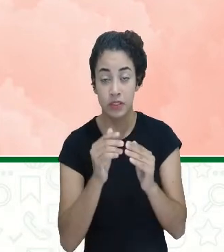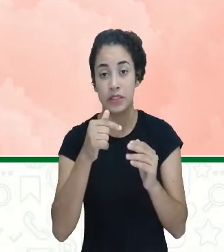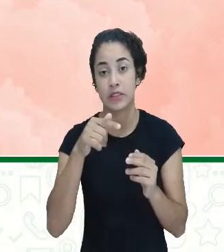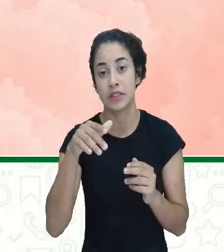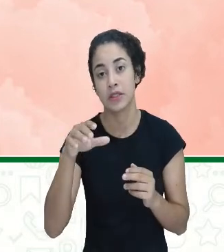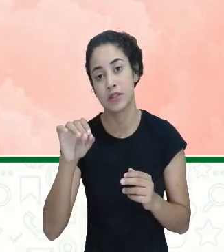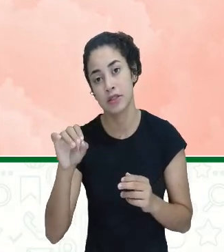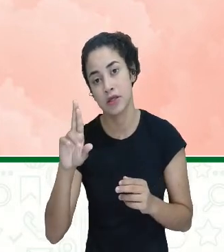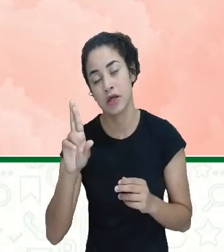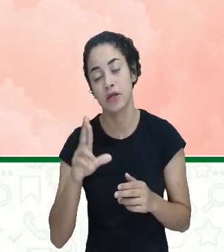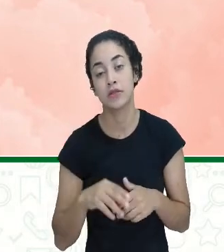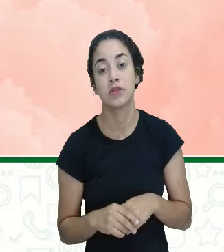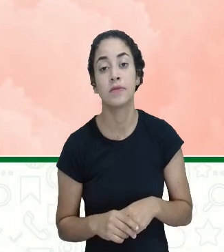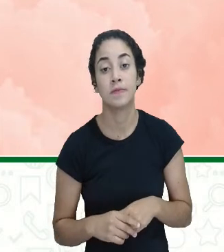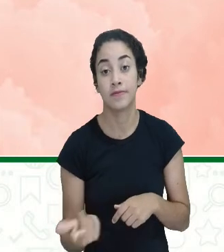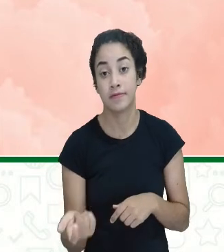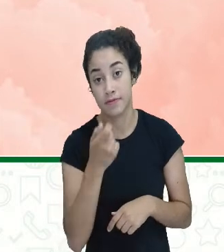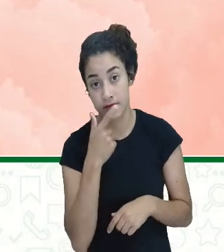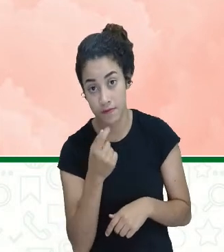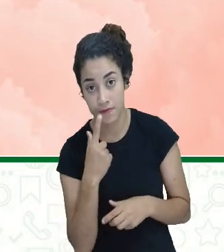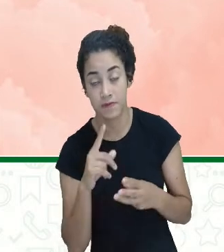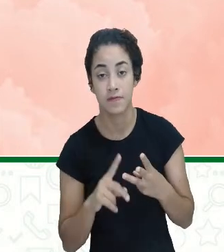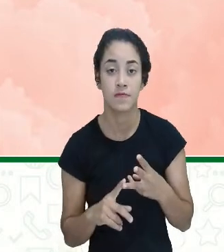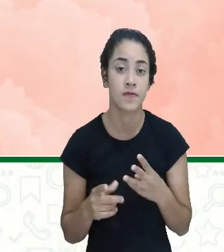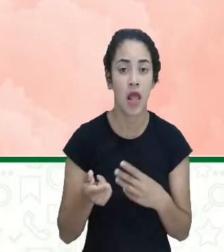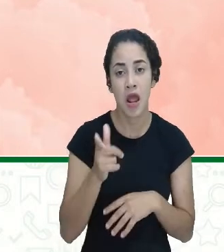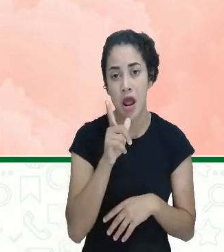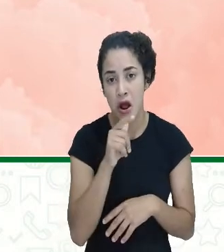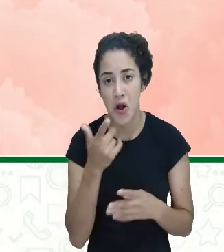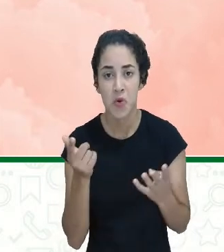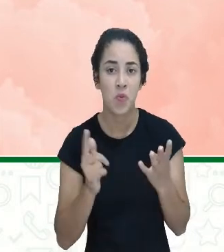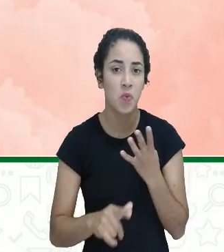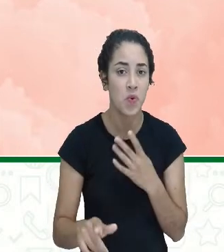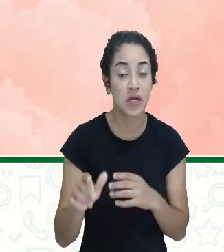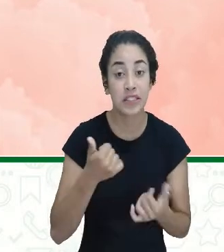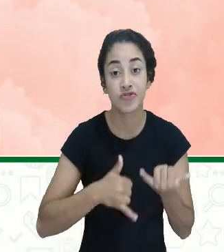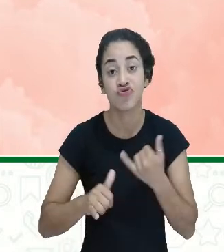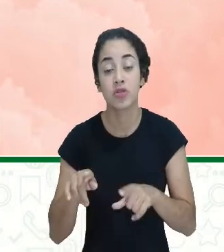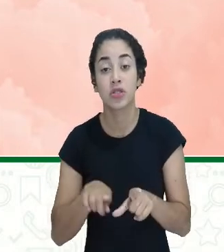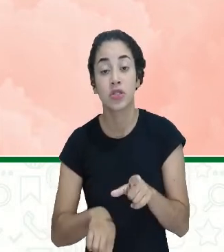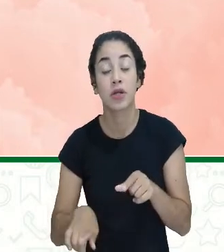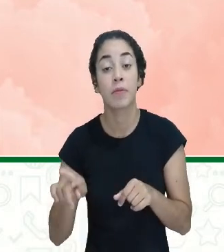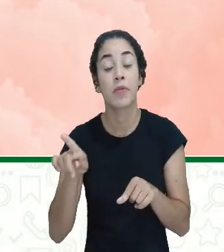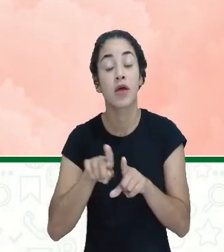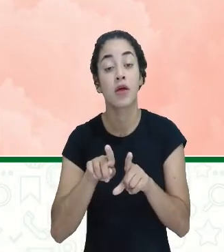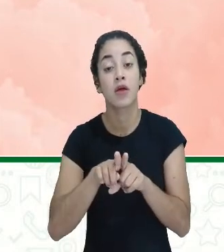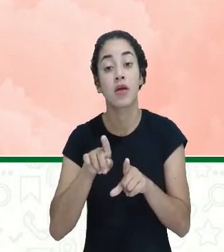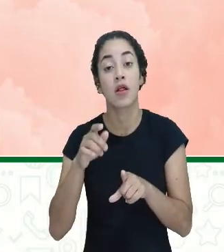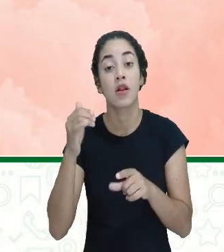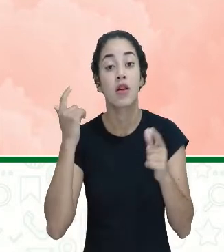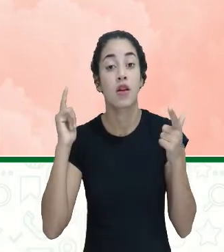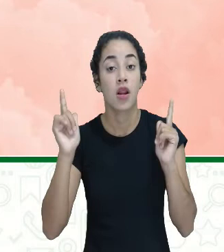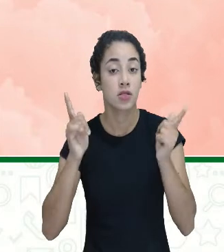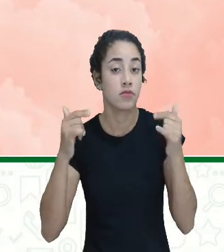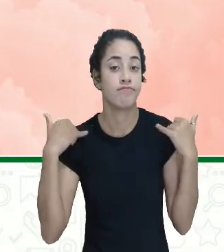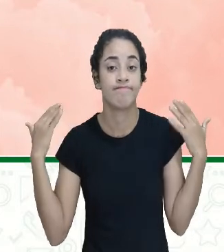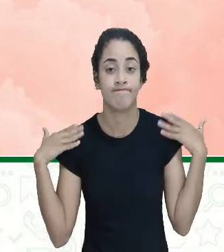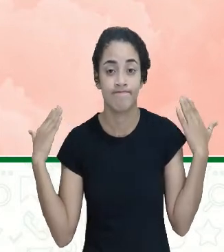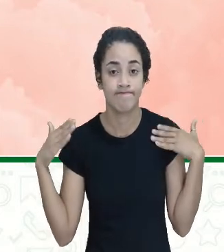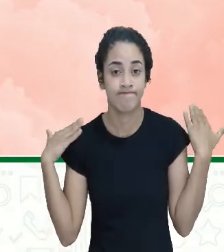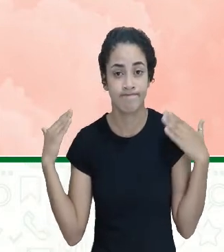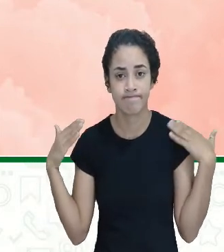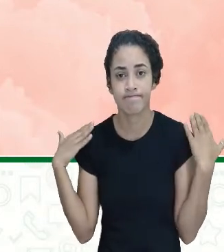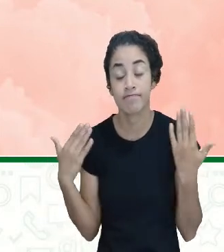700, né, os remédios, água, energia e lazer, certo? Então, você tem uma